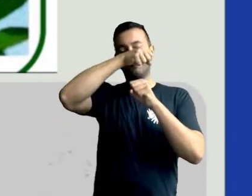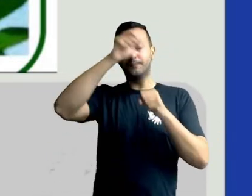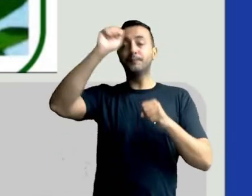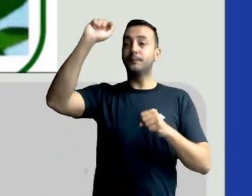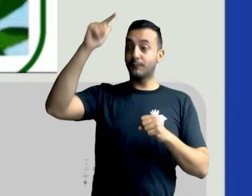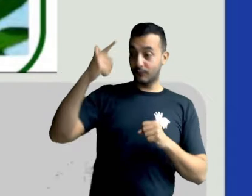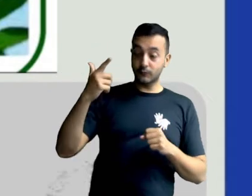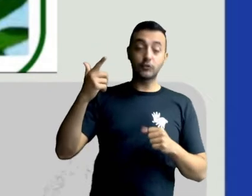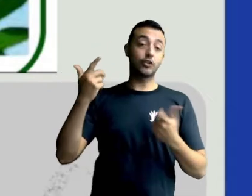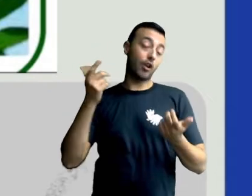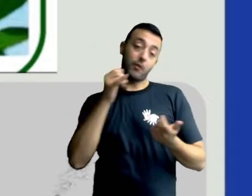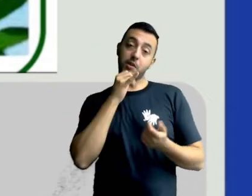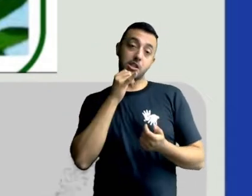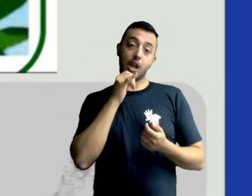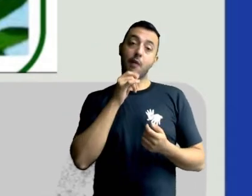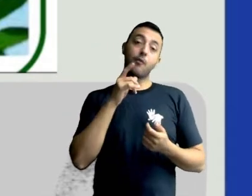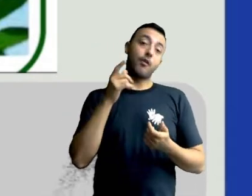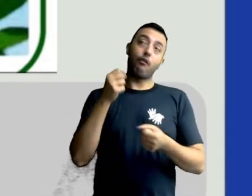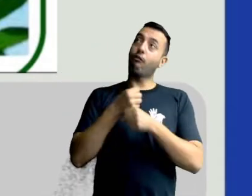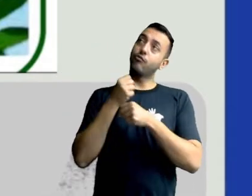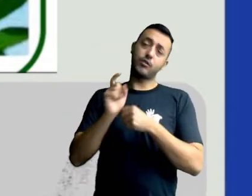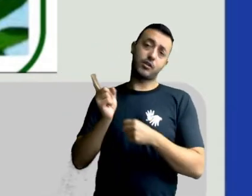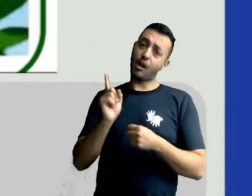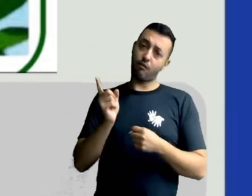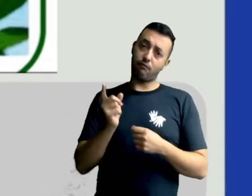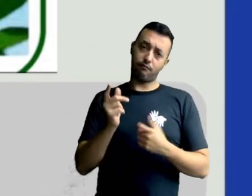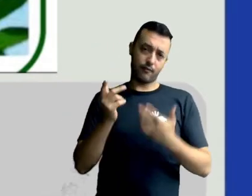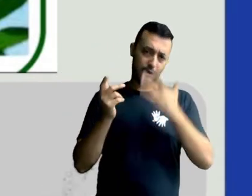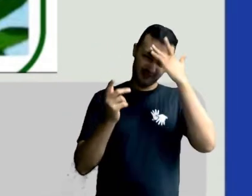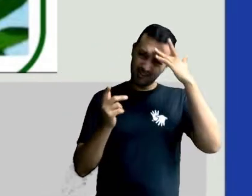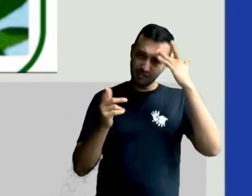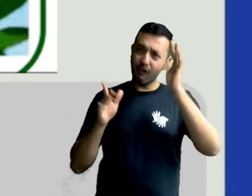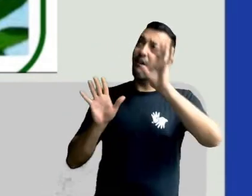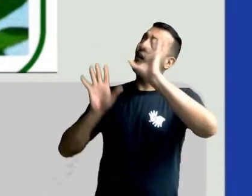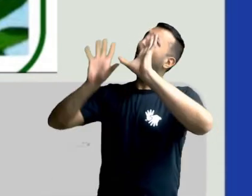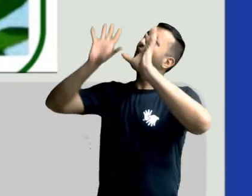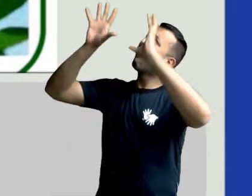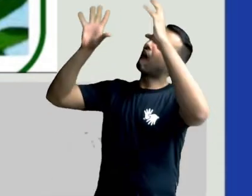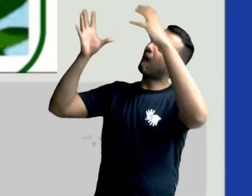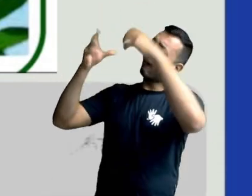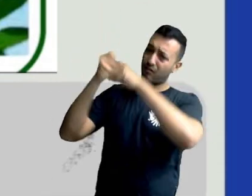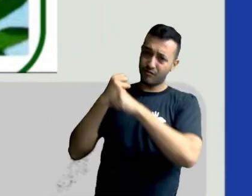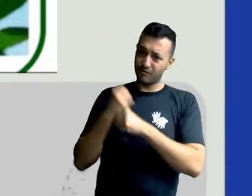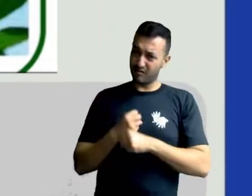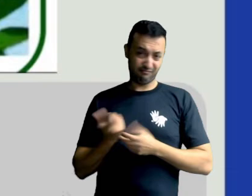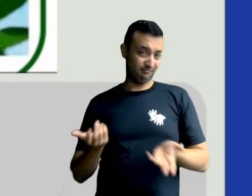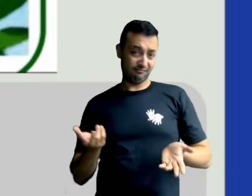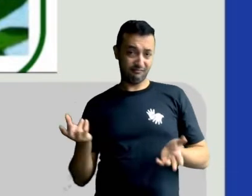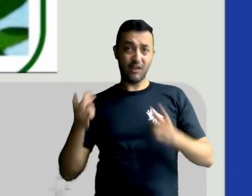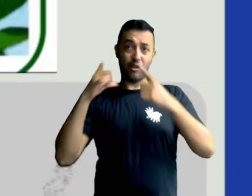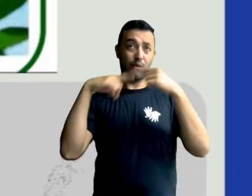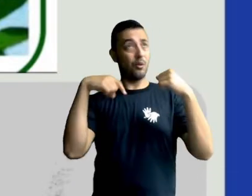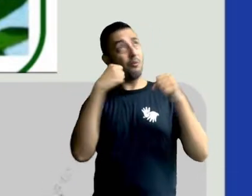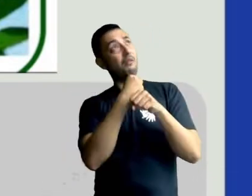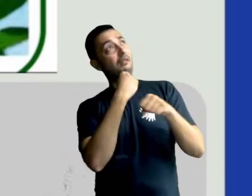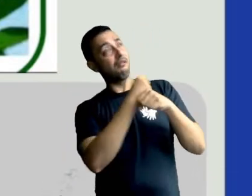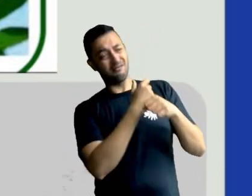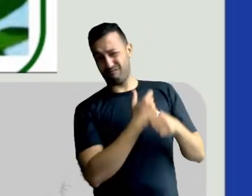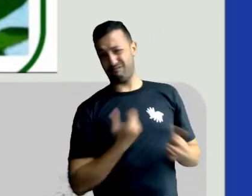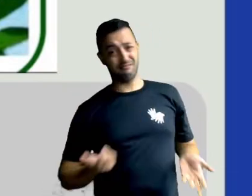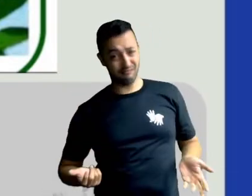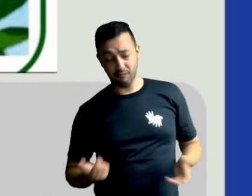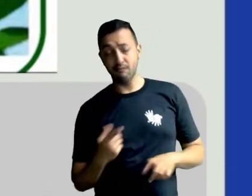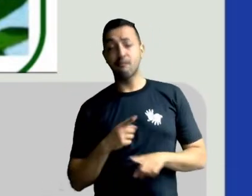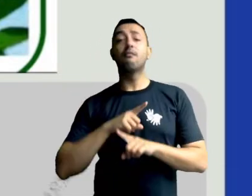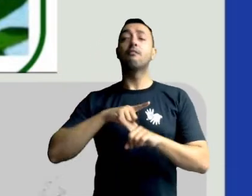construído. O Sol, por exemplo, não é um elemento construído. O ser humano não construiu o Sol, não construiu a Lua, né? Mas